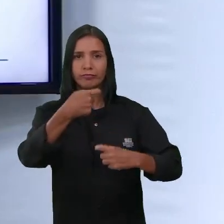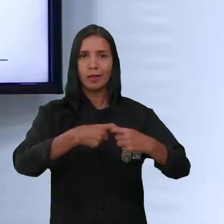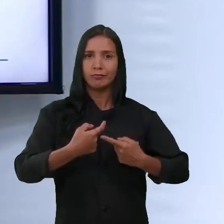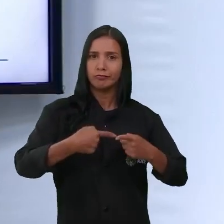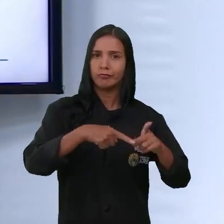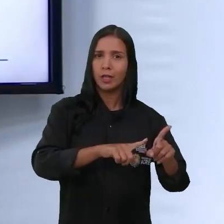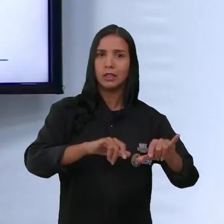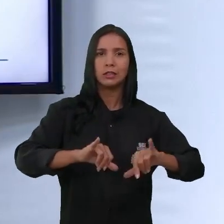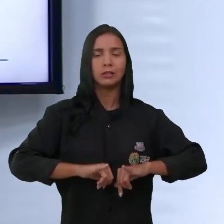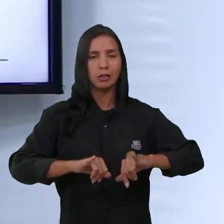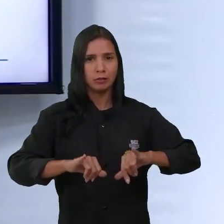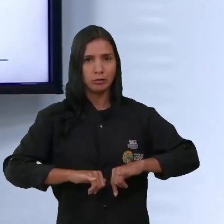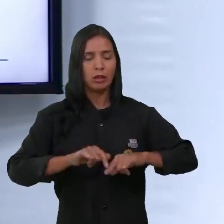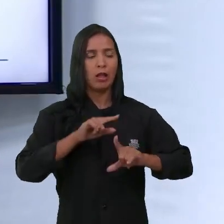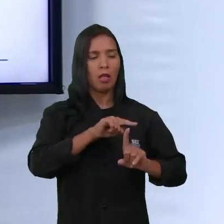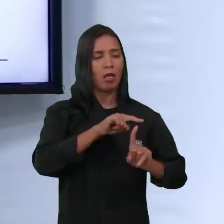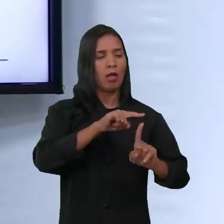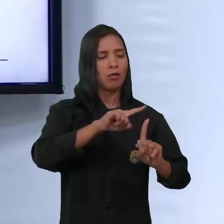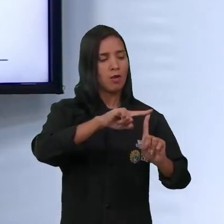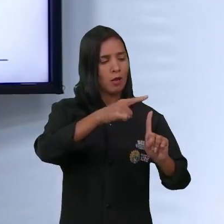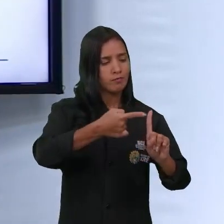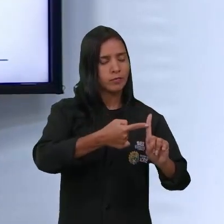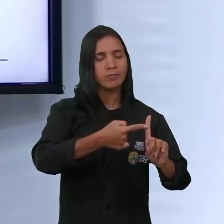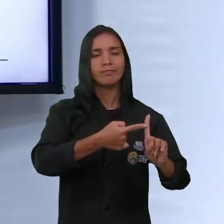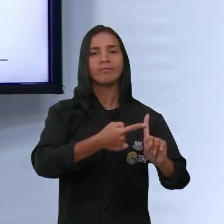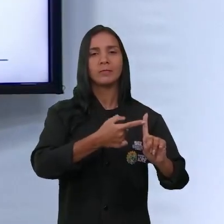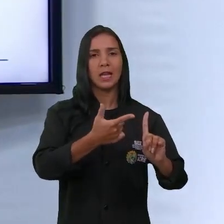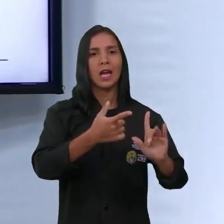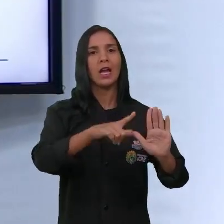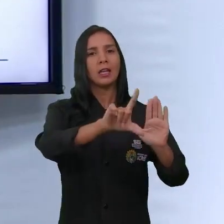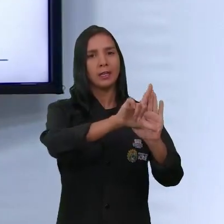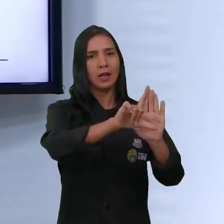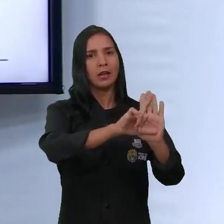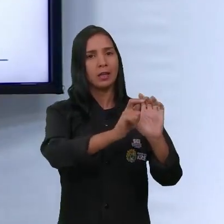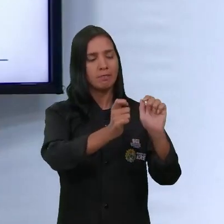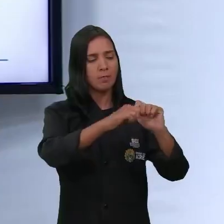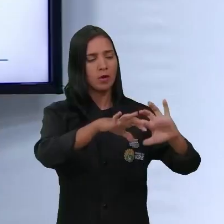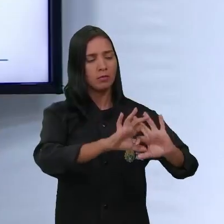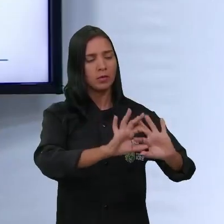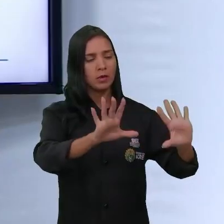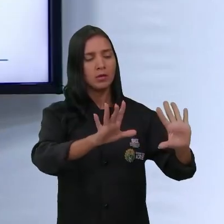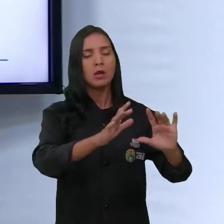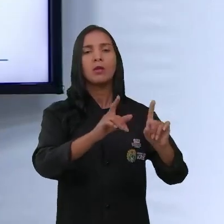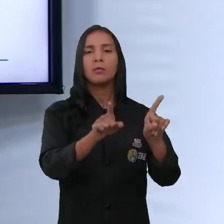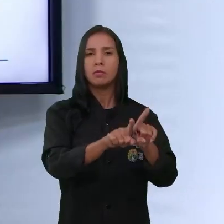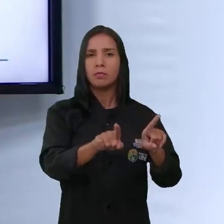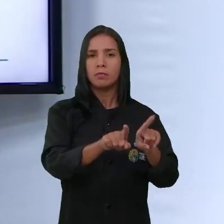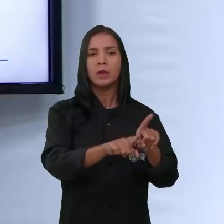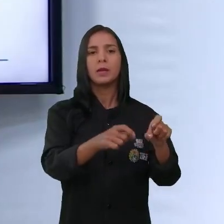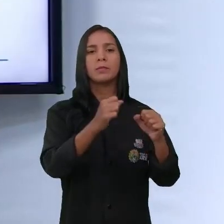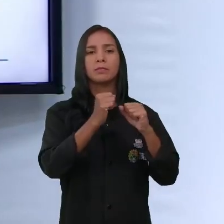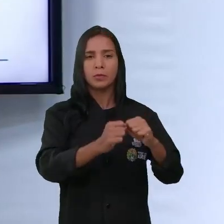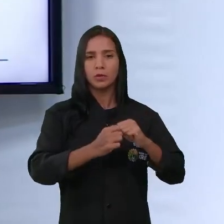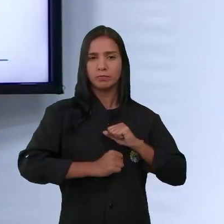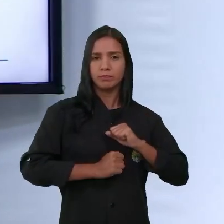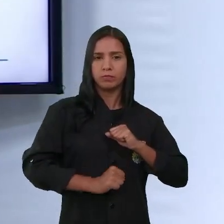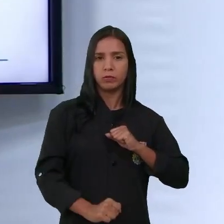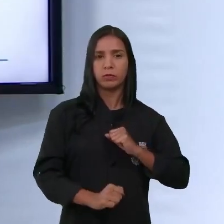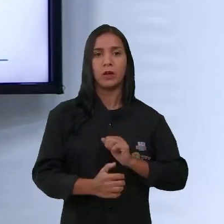acabam engravidando. Mas a legislação, ela também contempla mulheres com